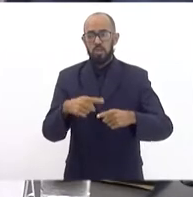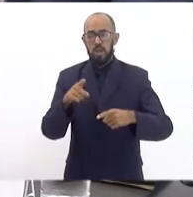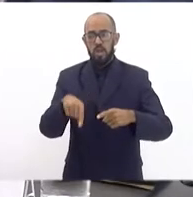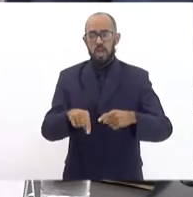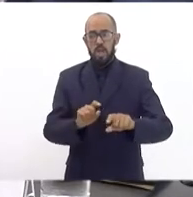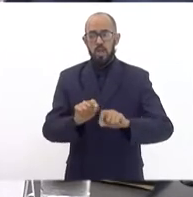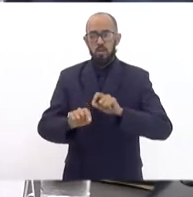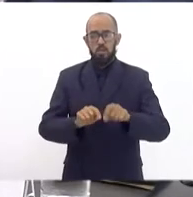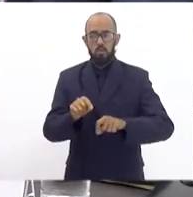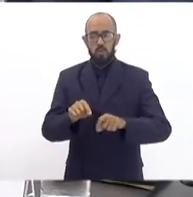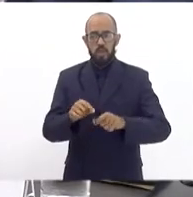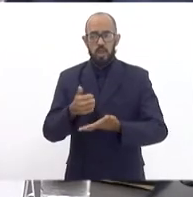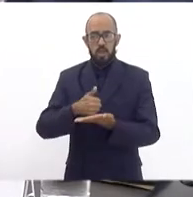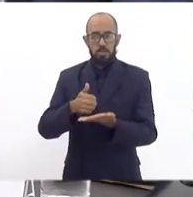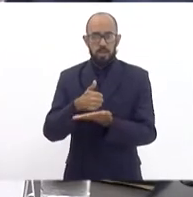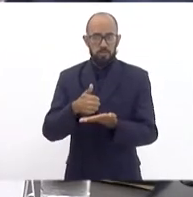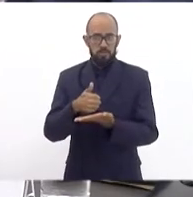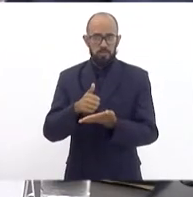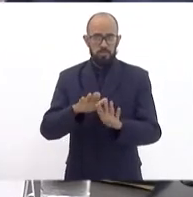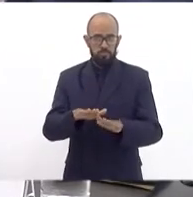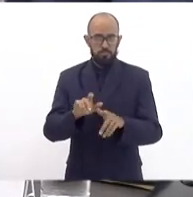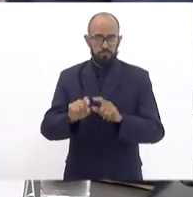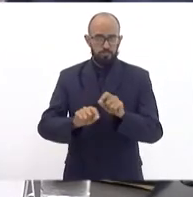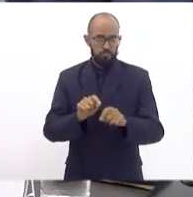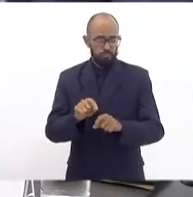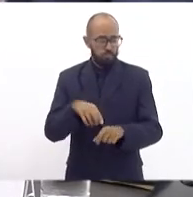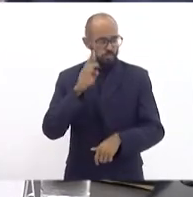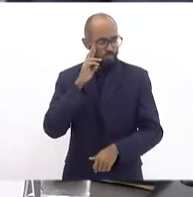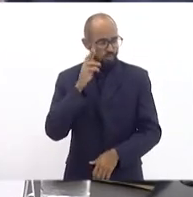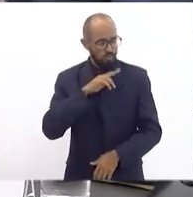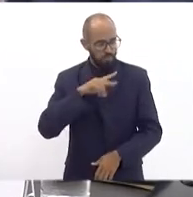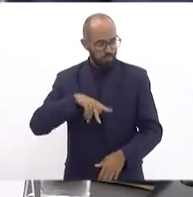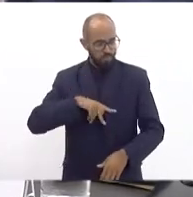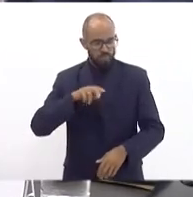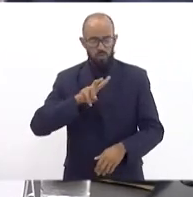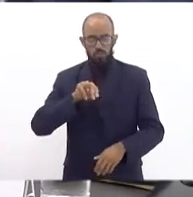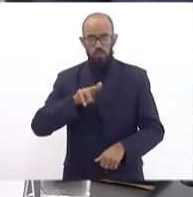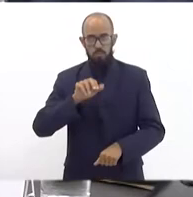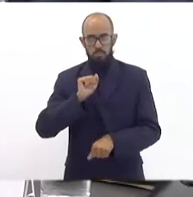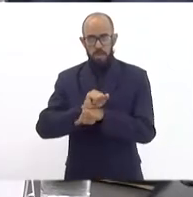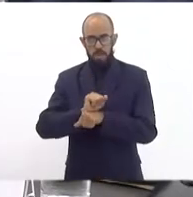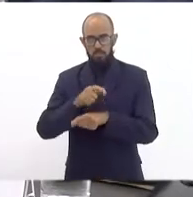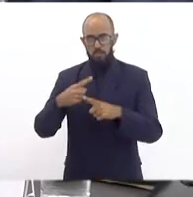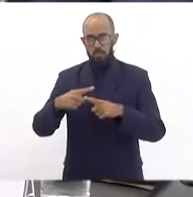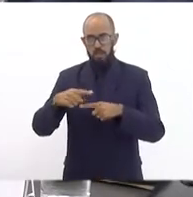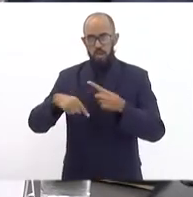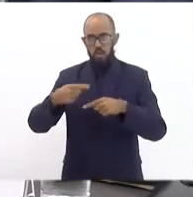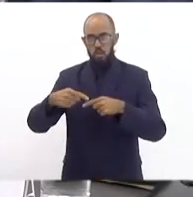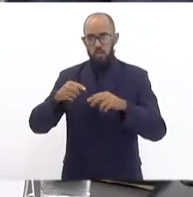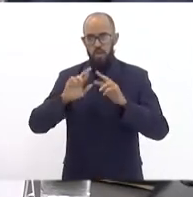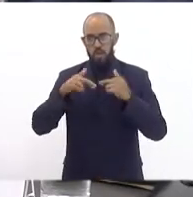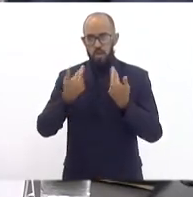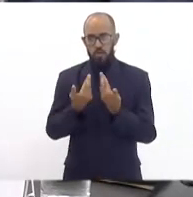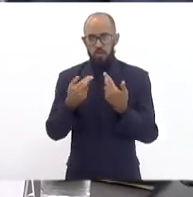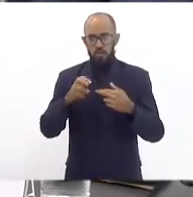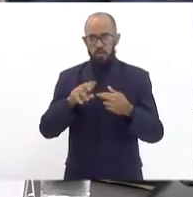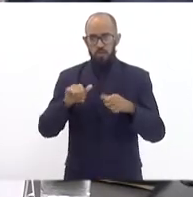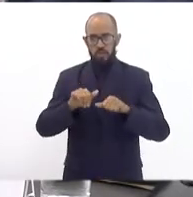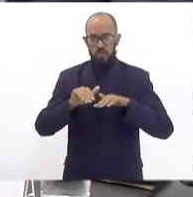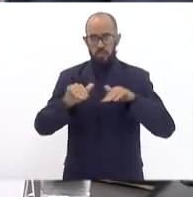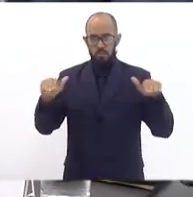de fundamento. Mas, senhora presidente, eu vou parar aqui, porque na próxima reunião Sim. a gente vai estar com a mesa